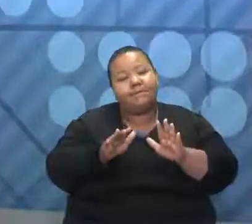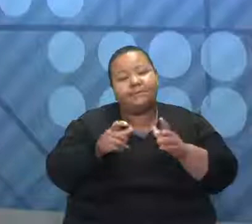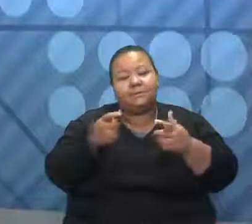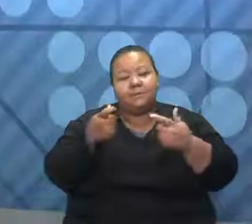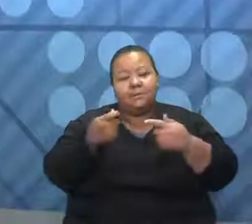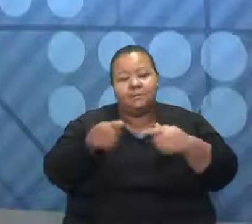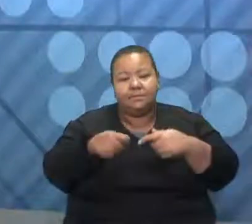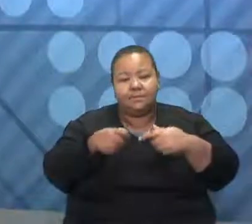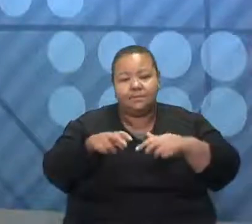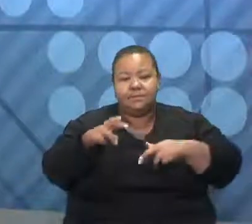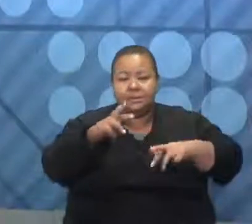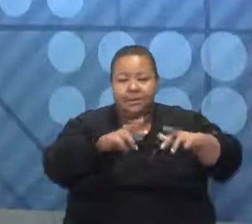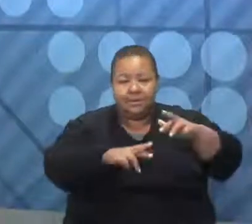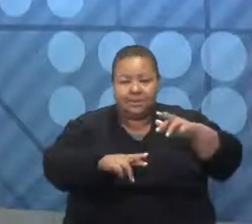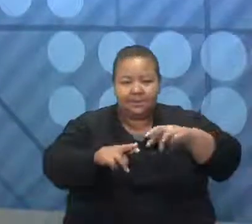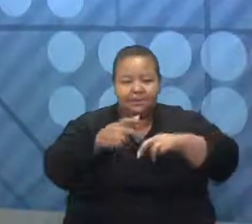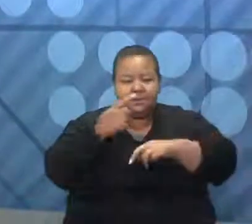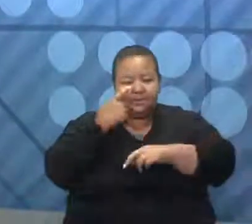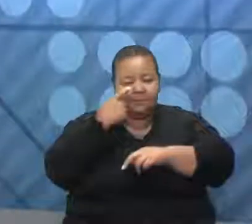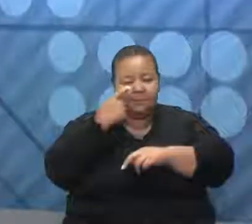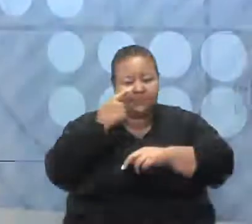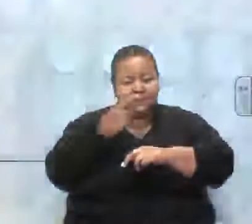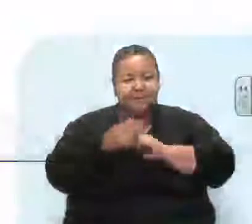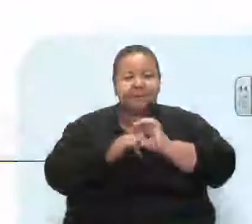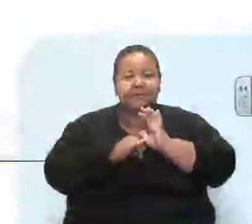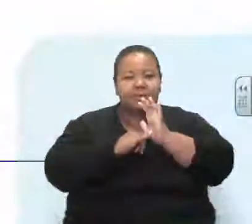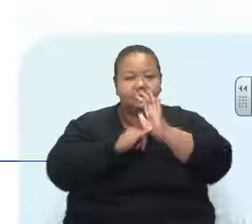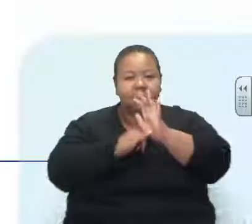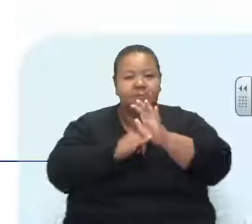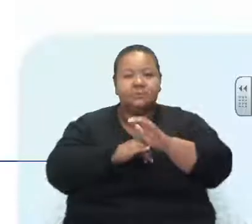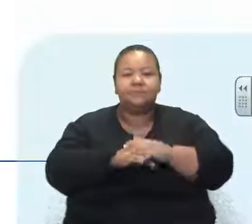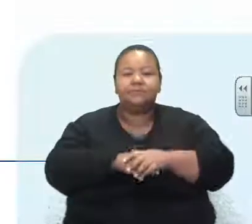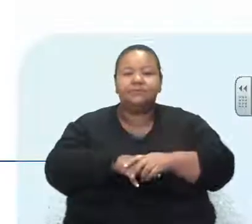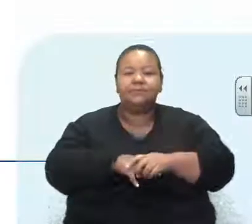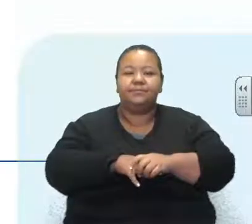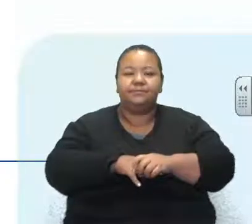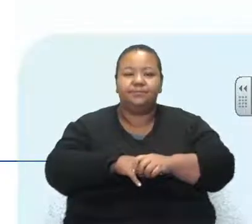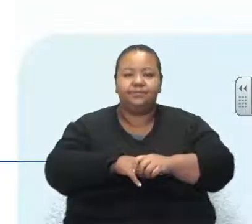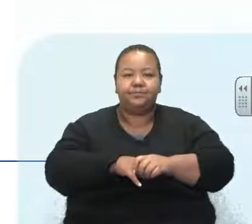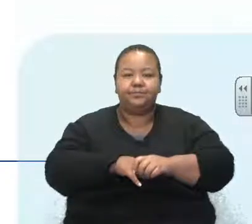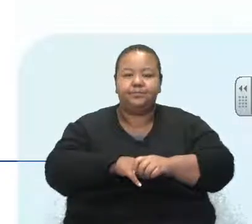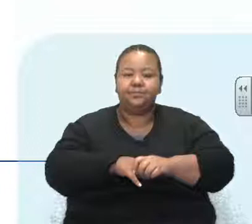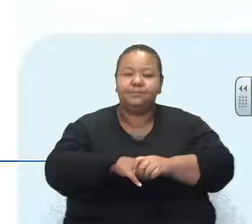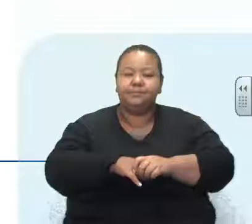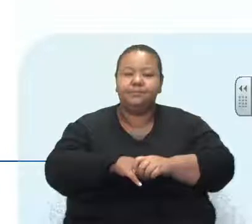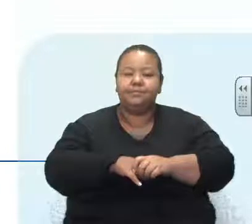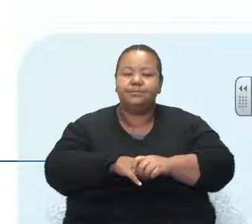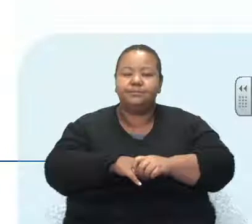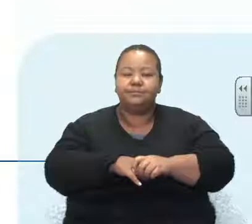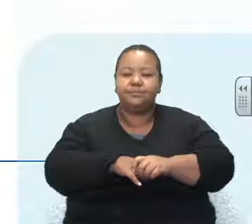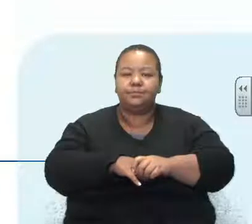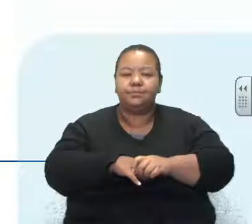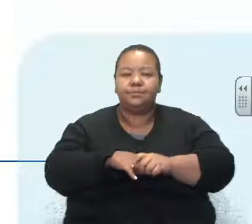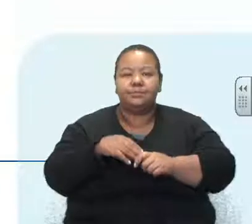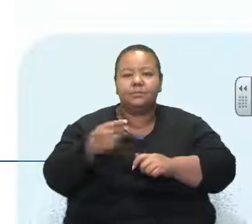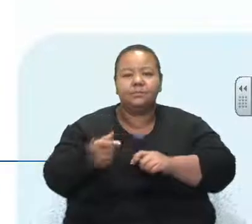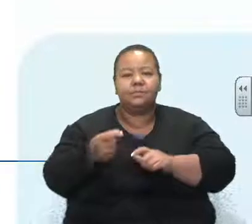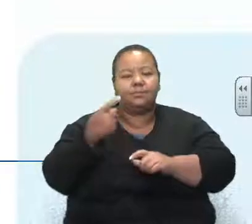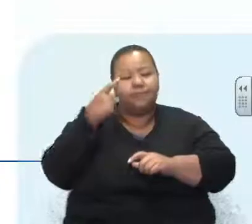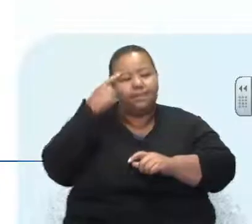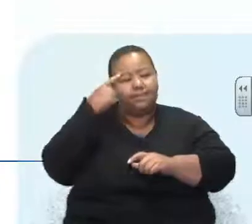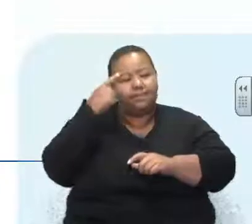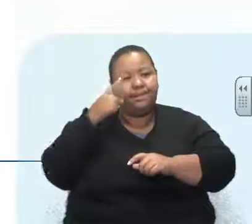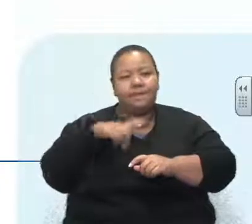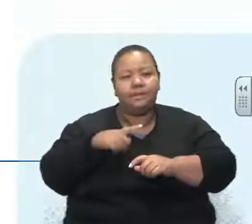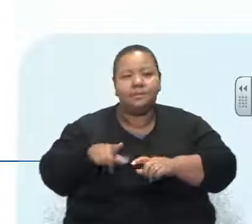analisar. Vamos ver como que a gente pode trabalhar esses indicadores? Relatório gerencial. Então, vou pensar primeiro. Eu